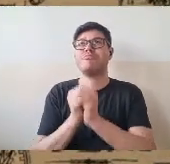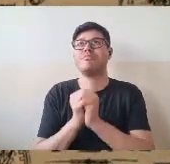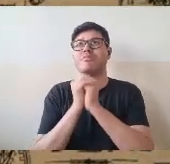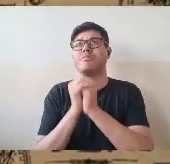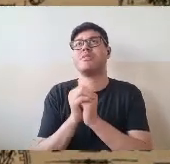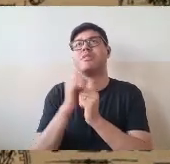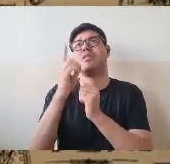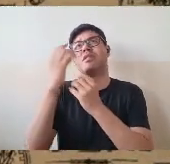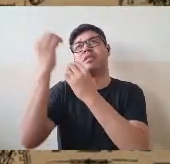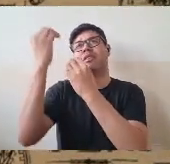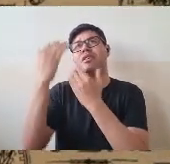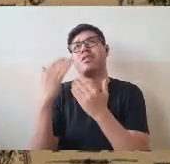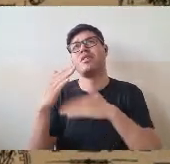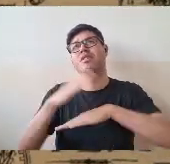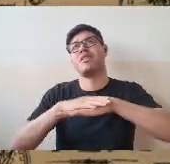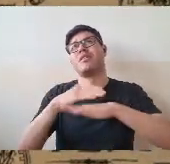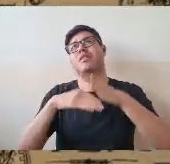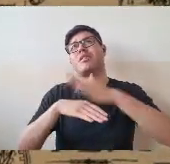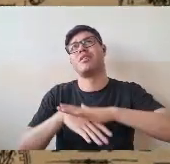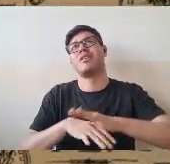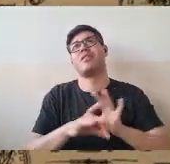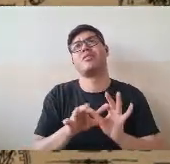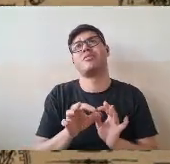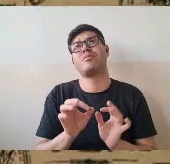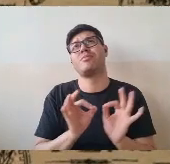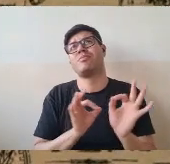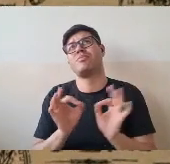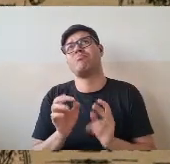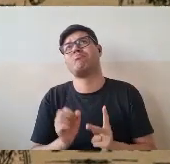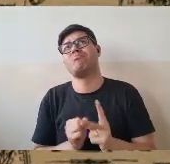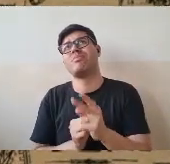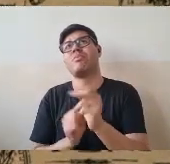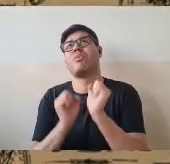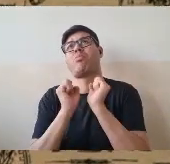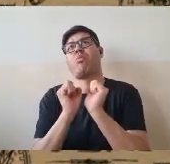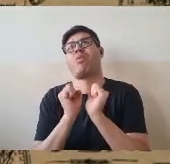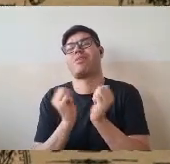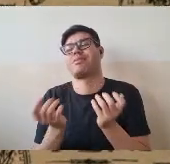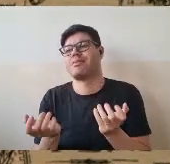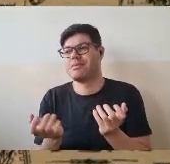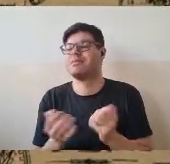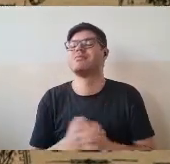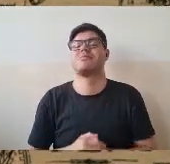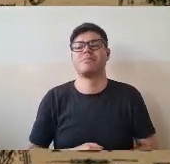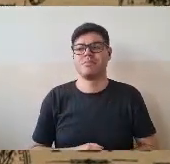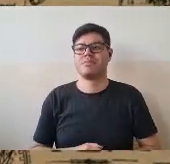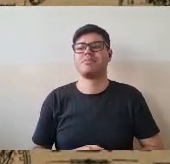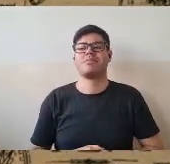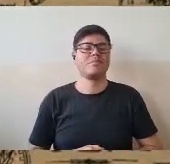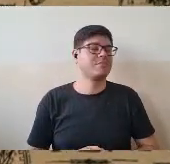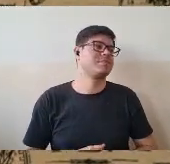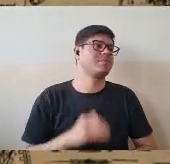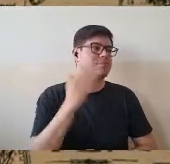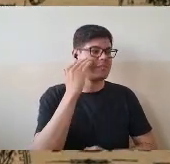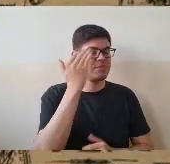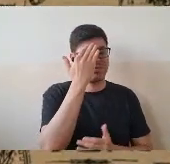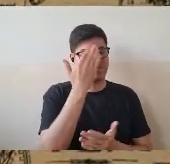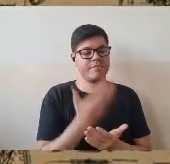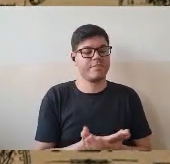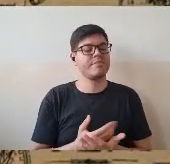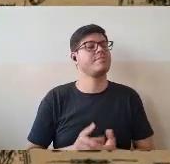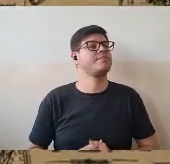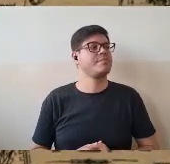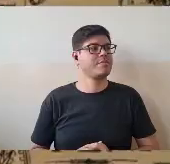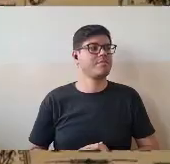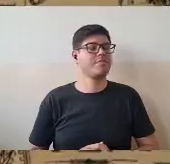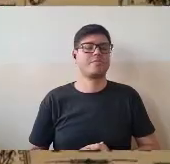você tira o Tira, já apêndice. espirra. E normalmente você vai, você pega. Esse fluxo bom aí ajuda muito, viu, ô Gil? Então, sabe, tinha